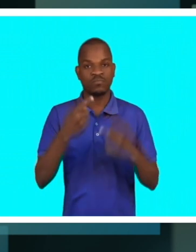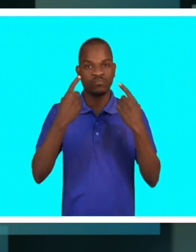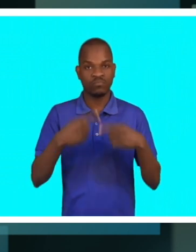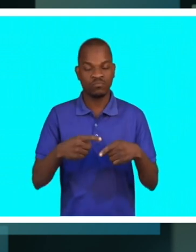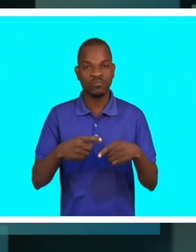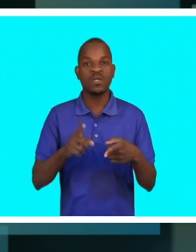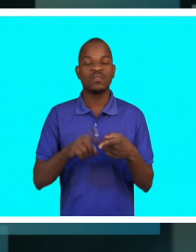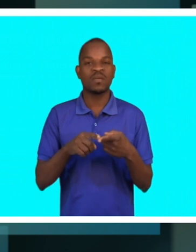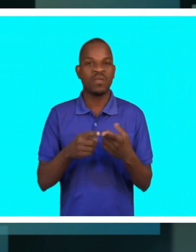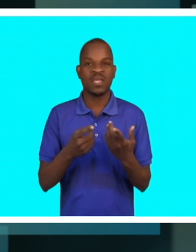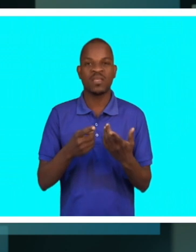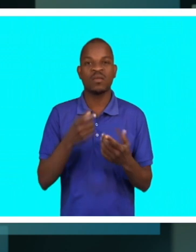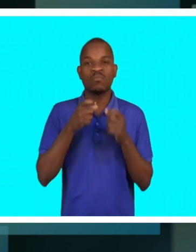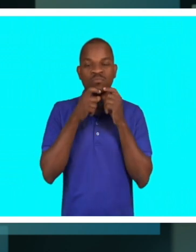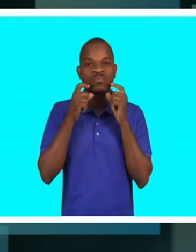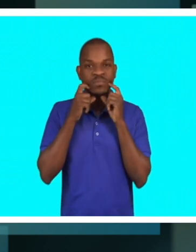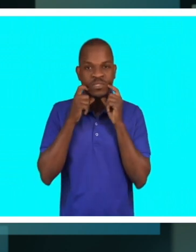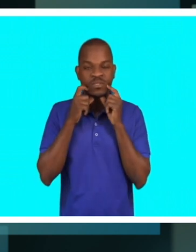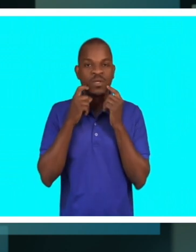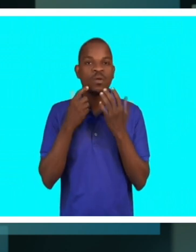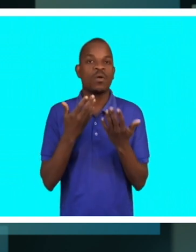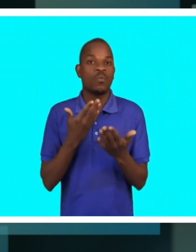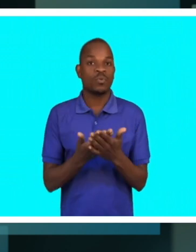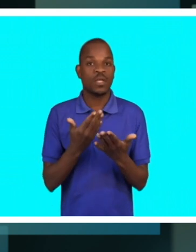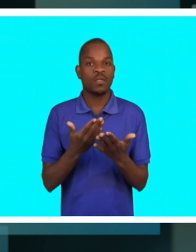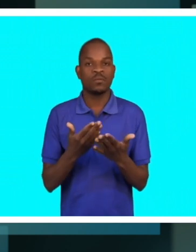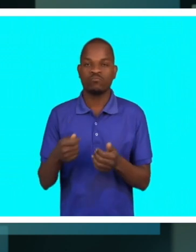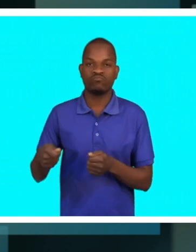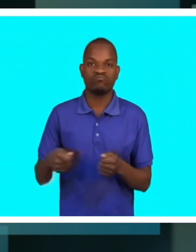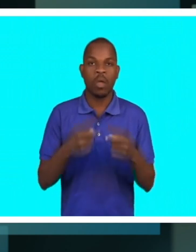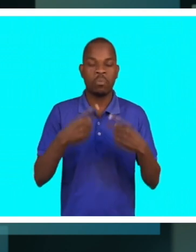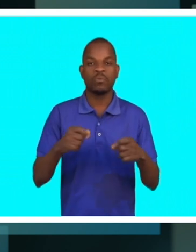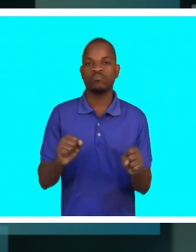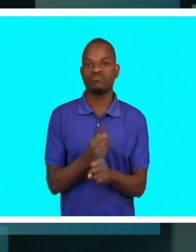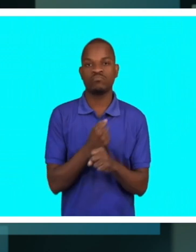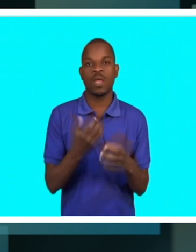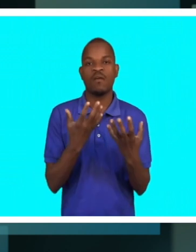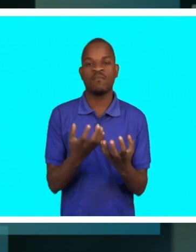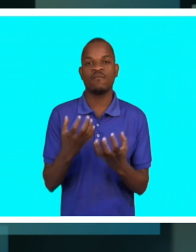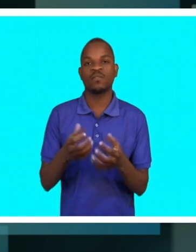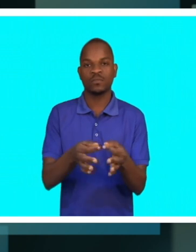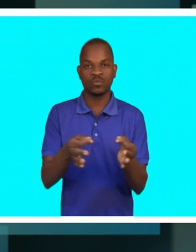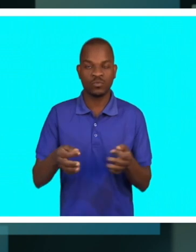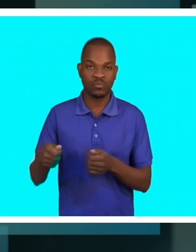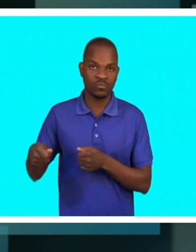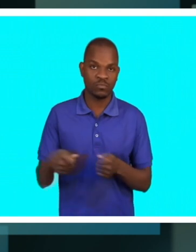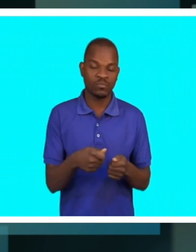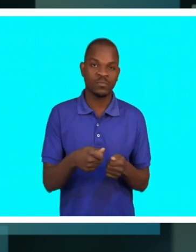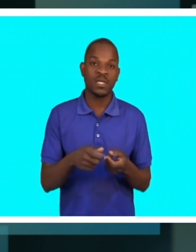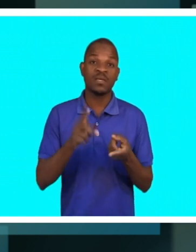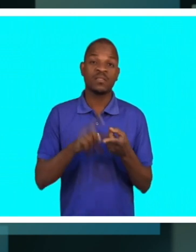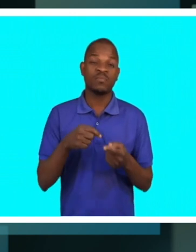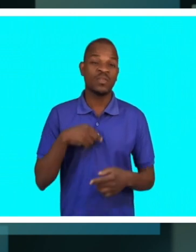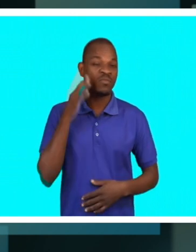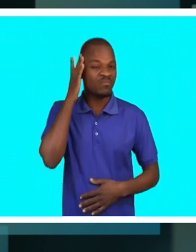ou nos campeonatos nacionais a nível nacional poderá julgar se não estiver licenciado. Então